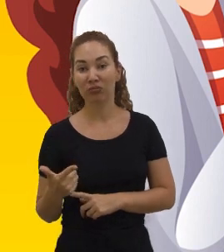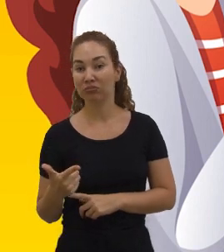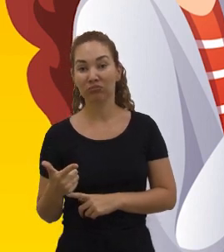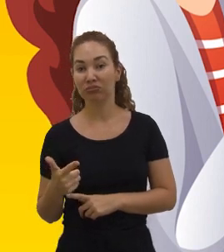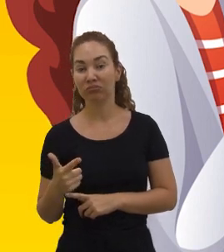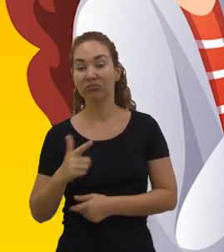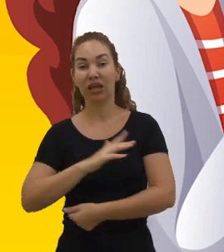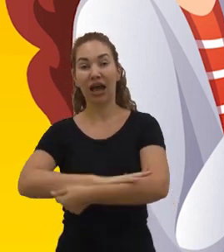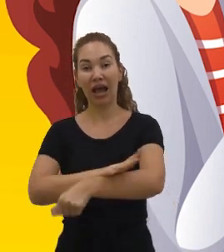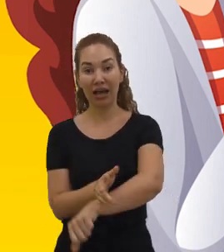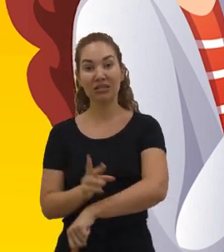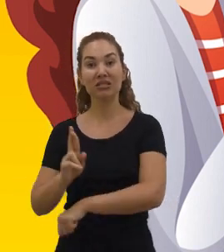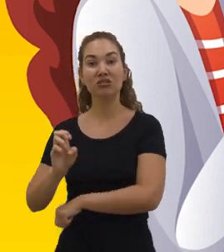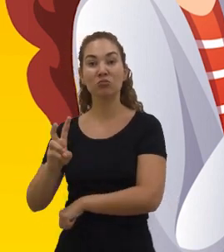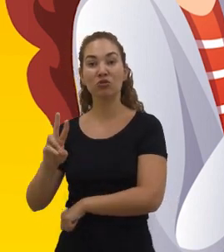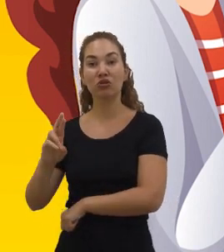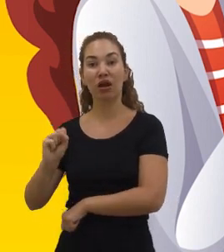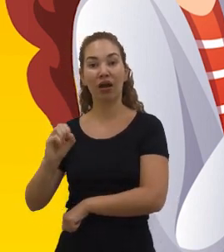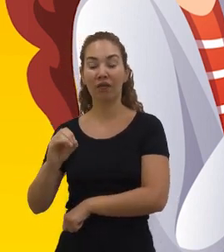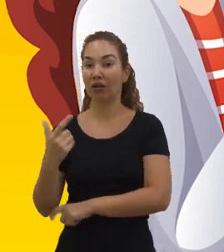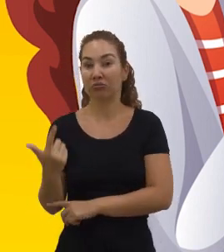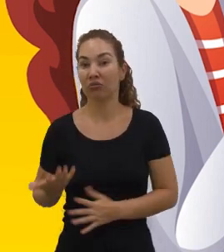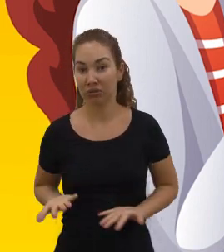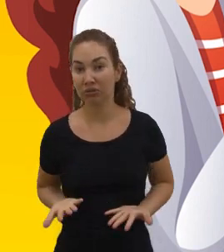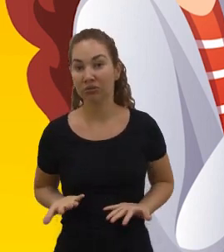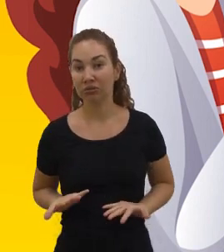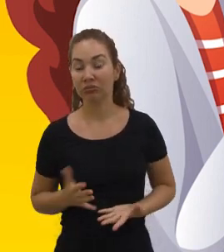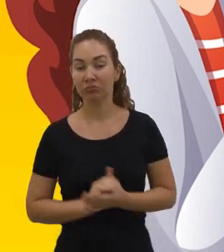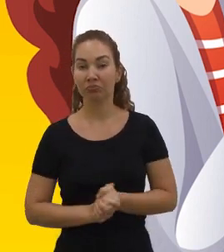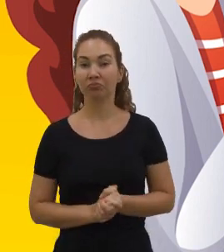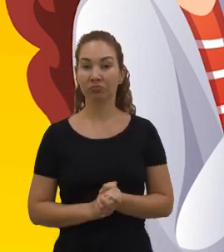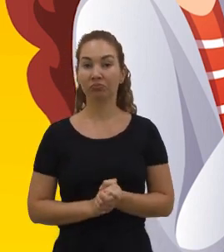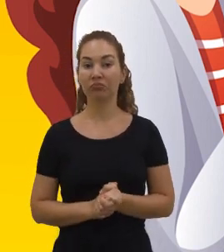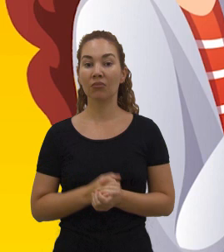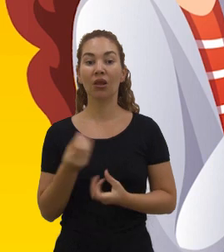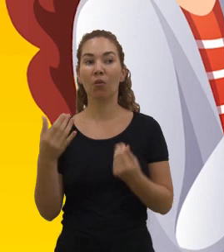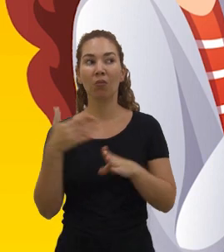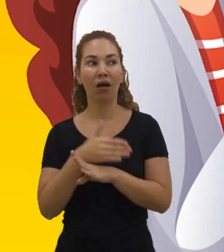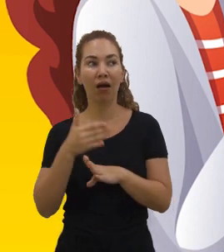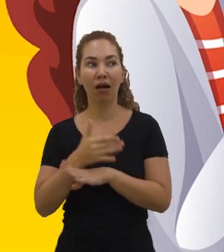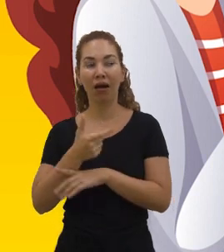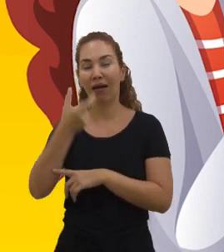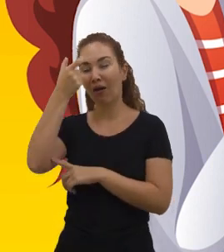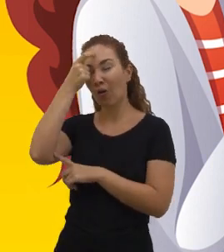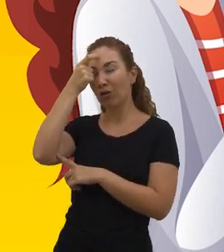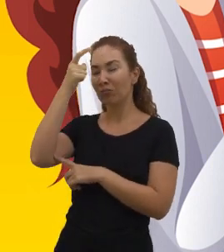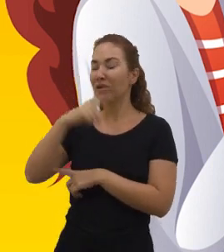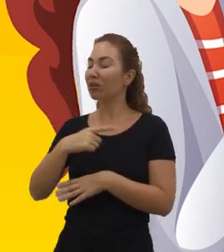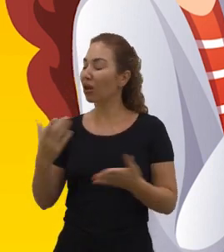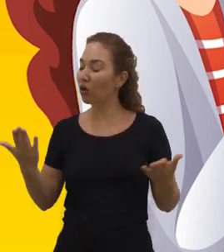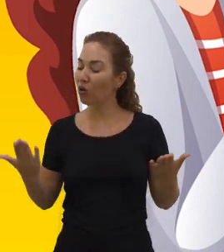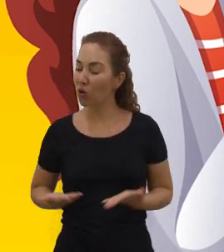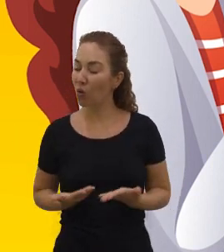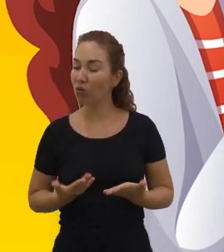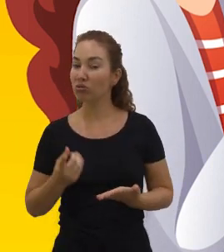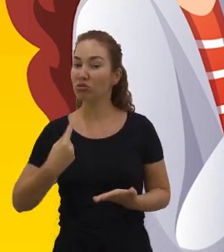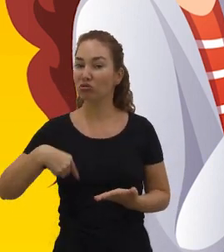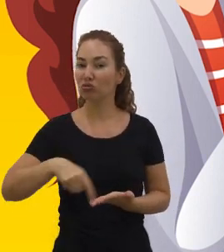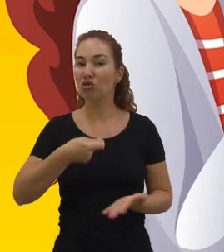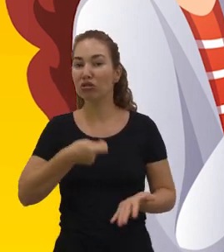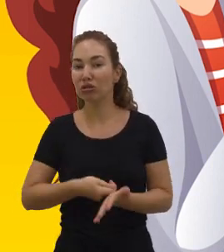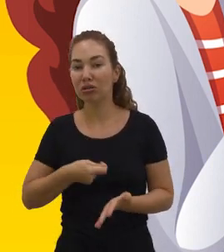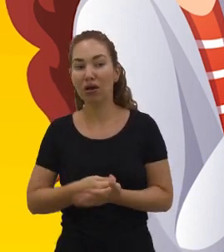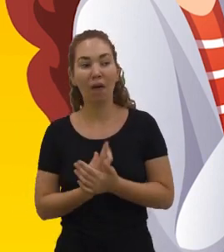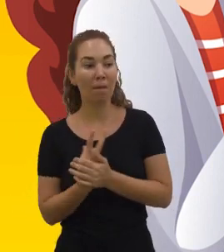existe. Não existe. Em um mundo assim, com tanto acesso ao conhecimento como a gente tem hoje, é o nosso dever ir